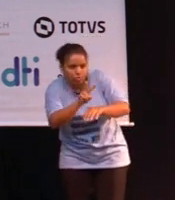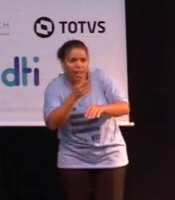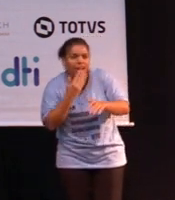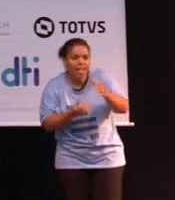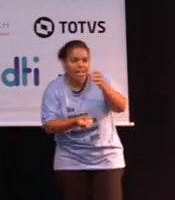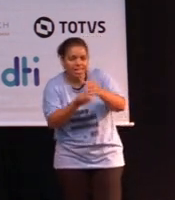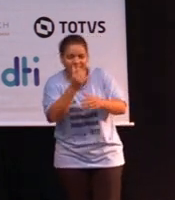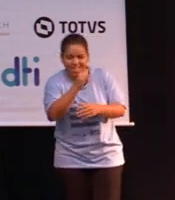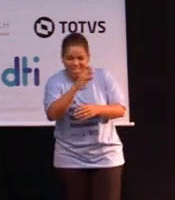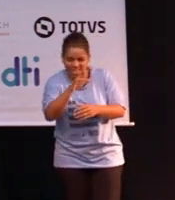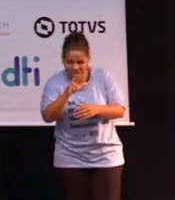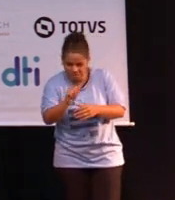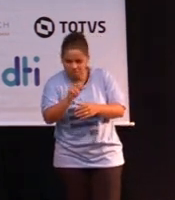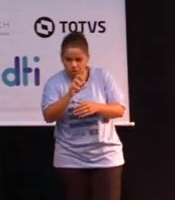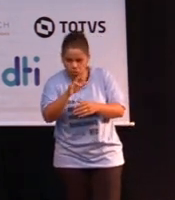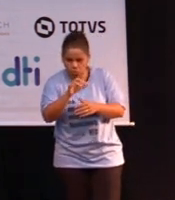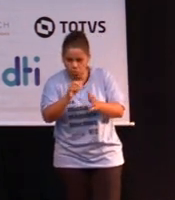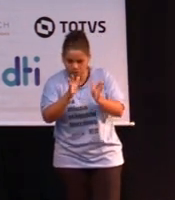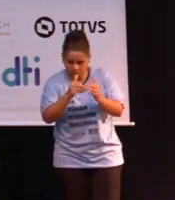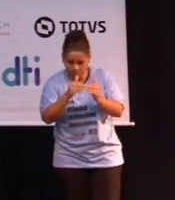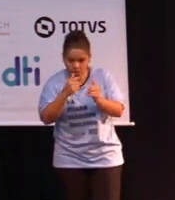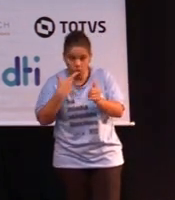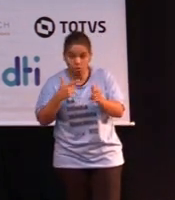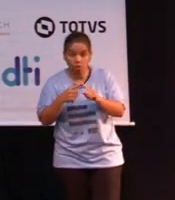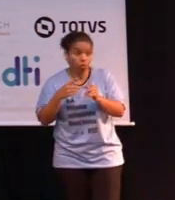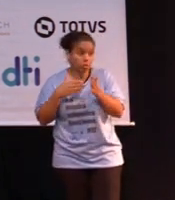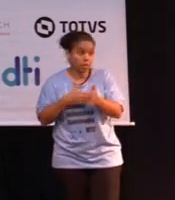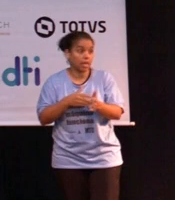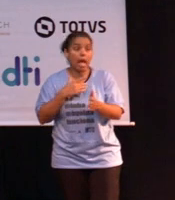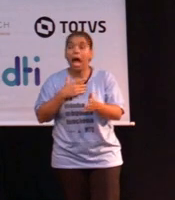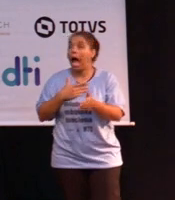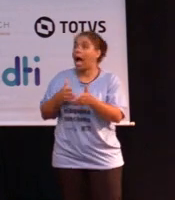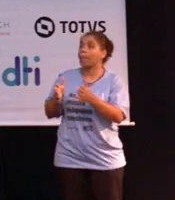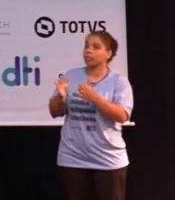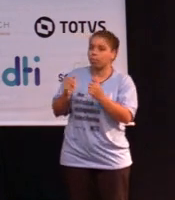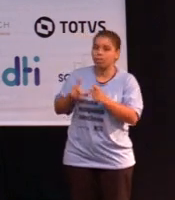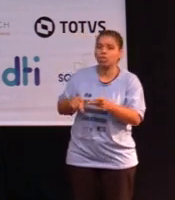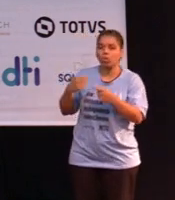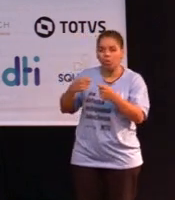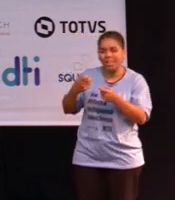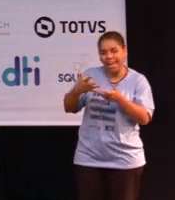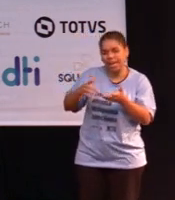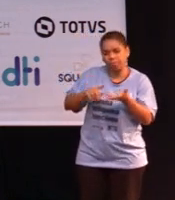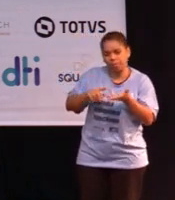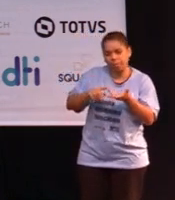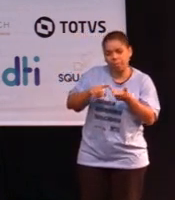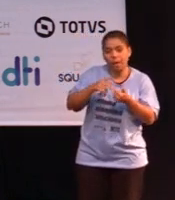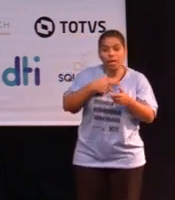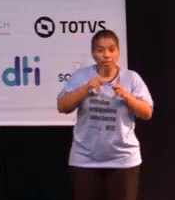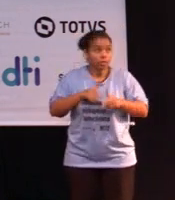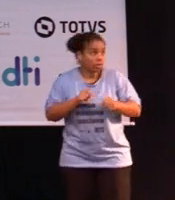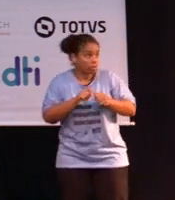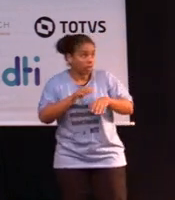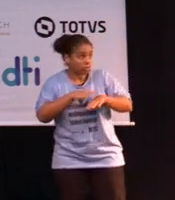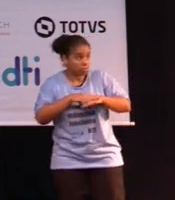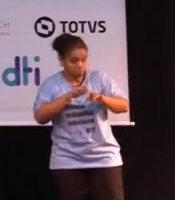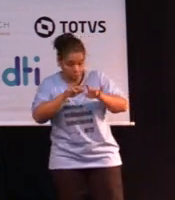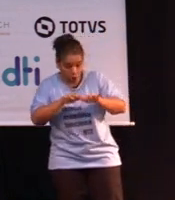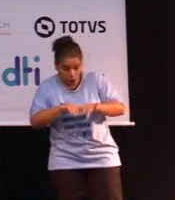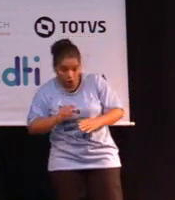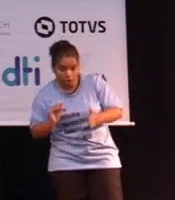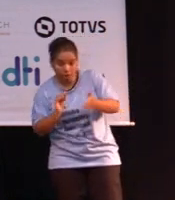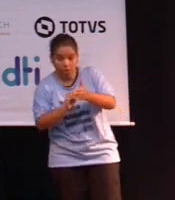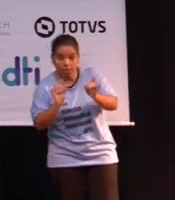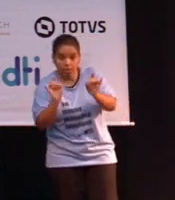pediu nec normalmente é eu vou seguir o que a pessoa pediu eu quero pacote tal também são paulo vai instalar entrego lá